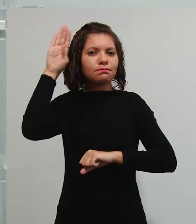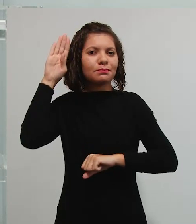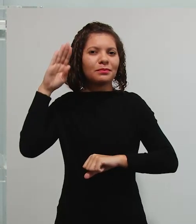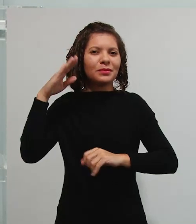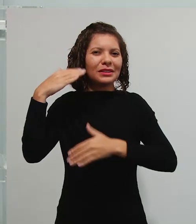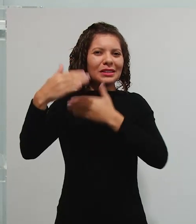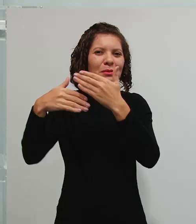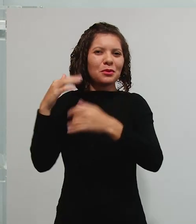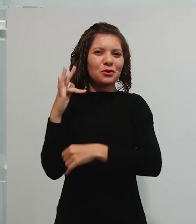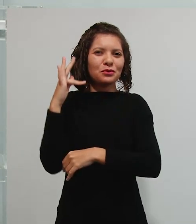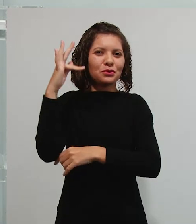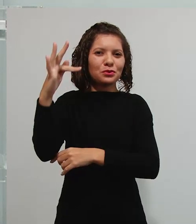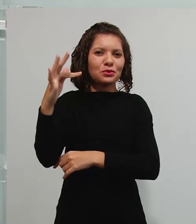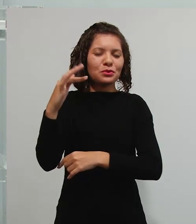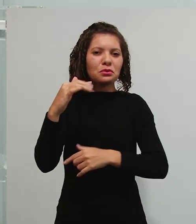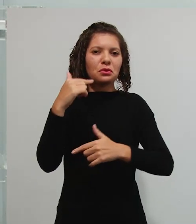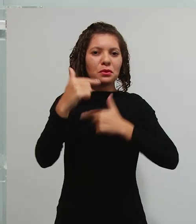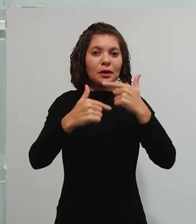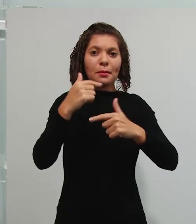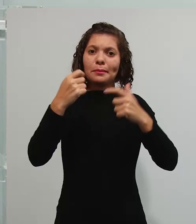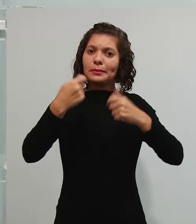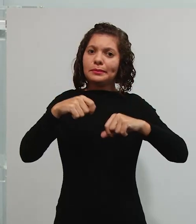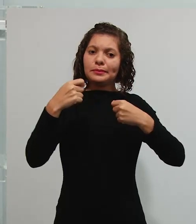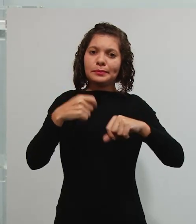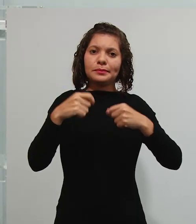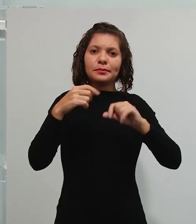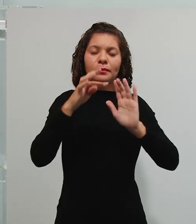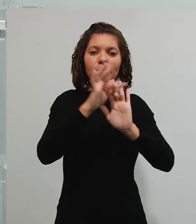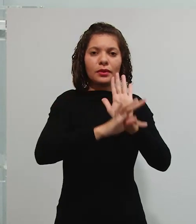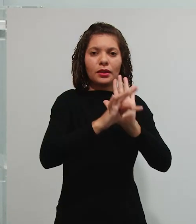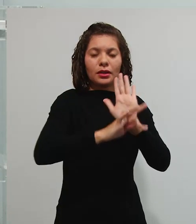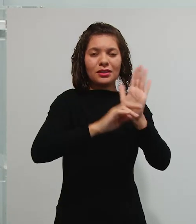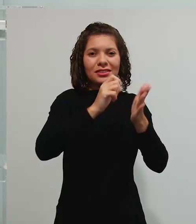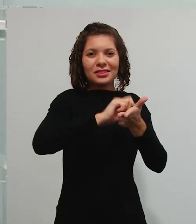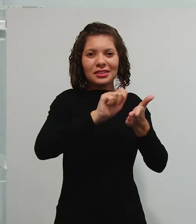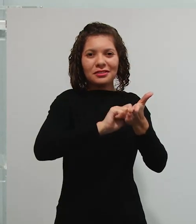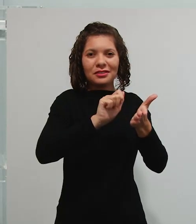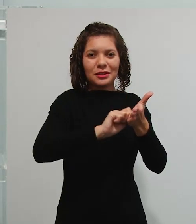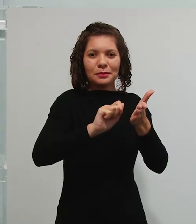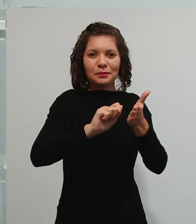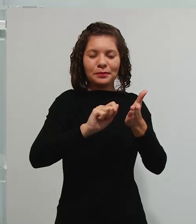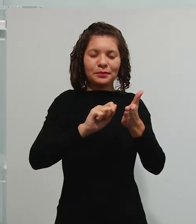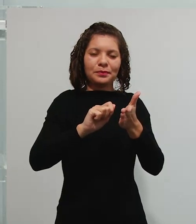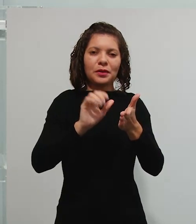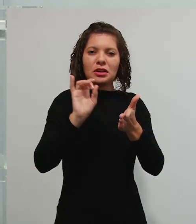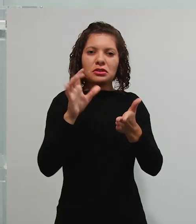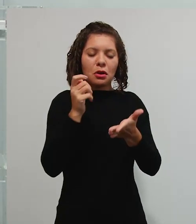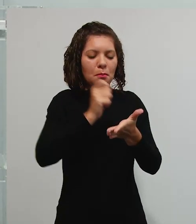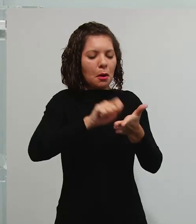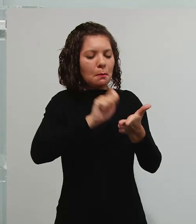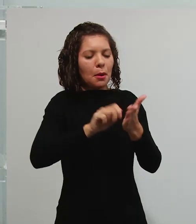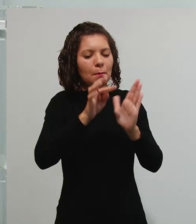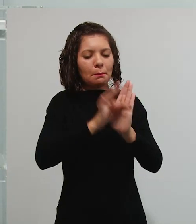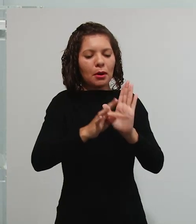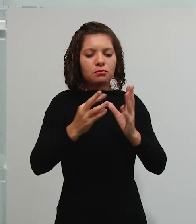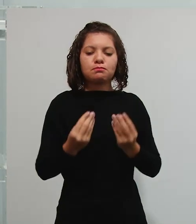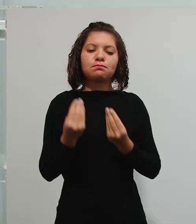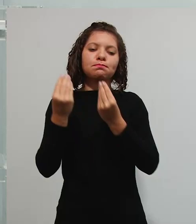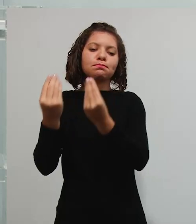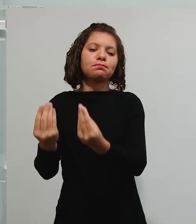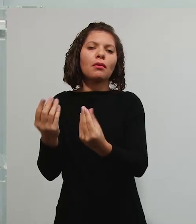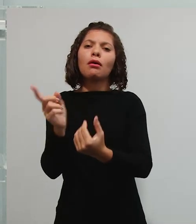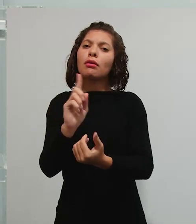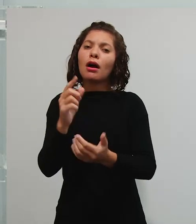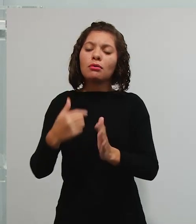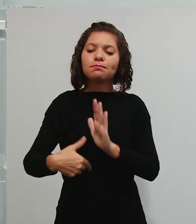você vai ter que escrever muitos textos. Então, nunca entregar um texto sem antes ter feito este processo de revisão, mas também